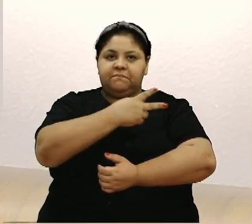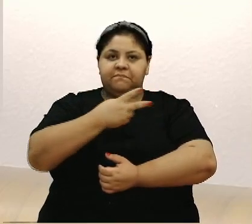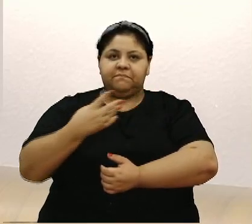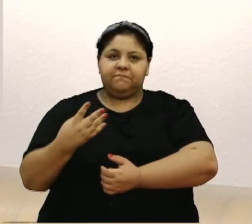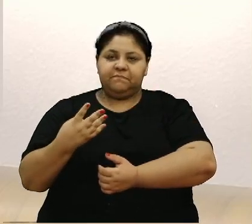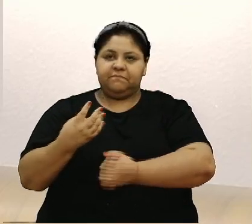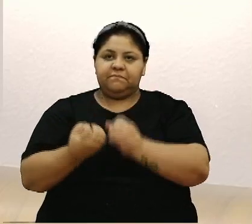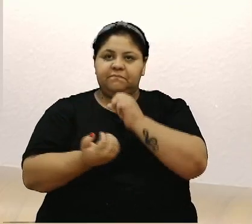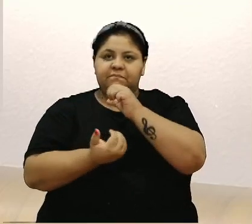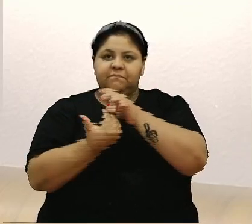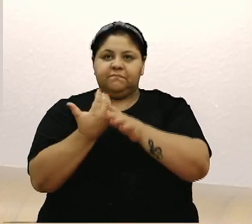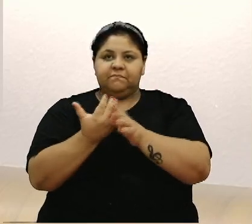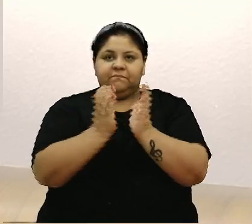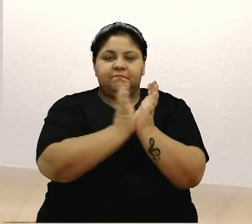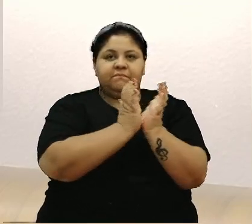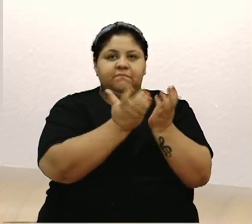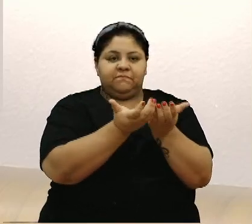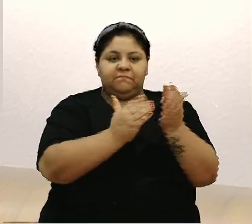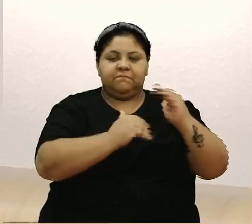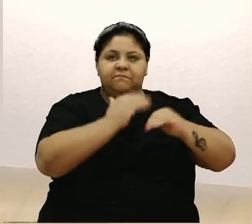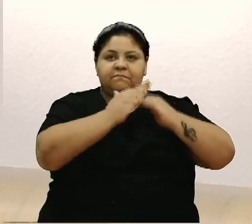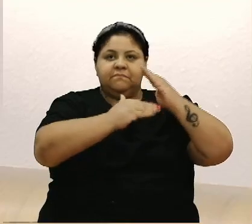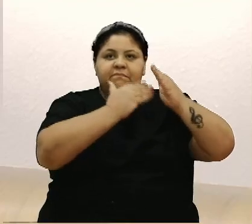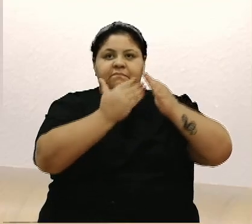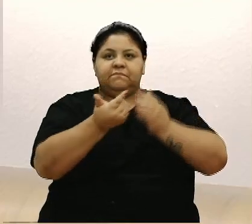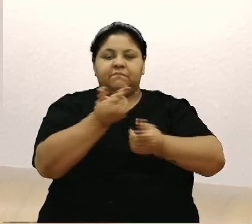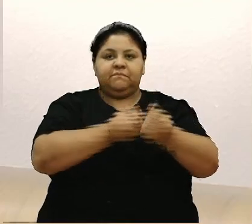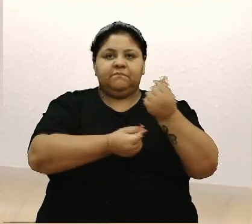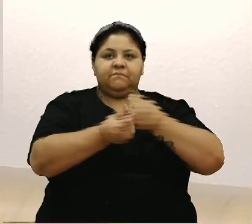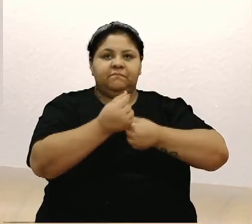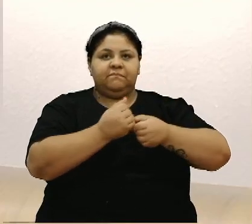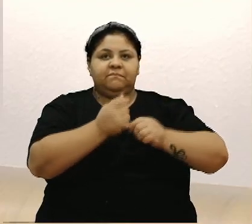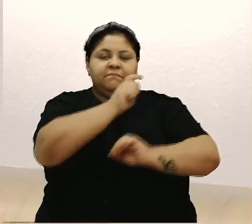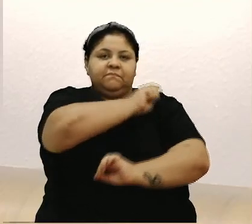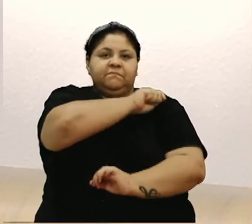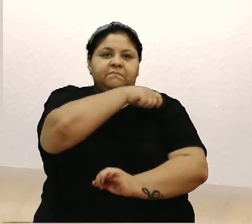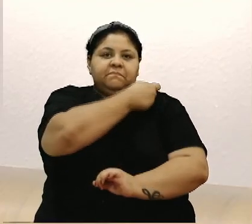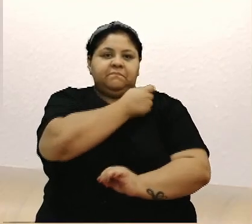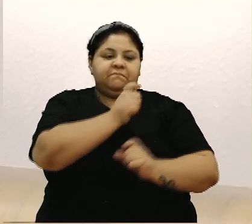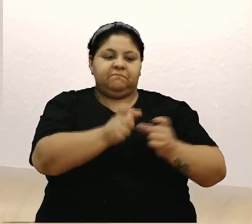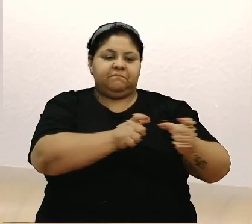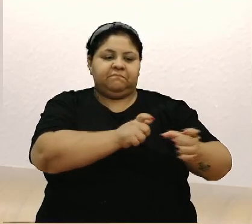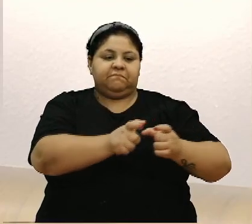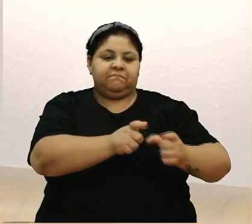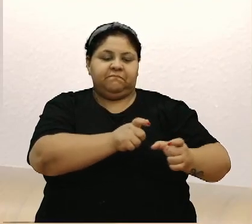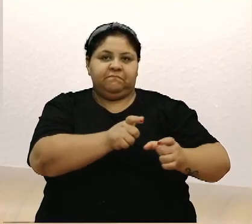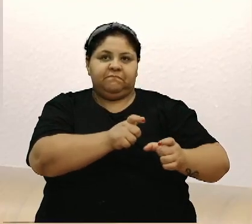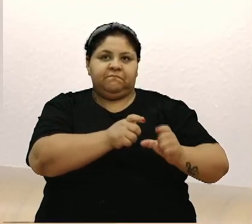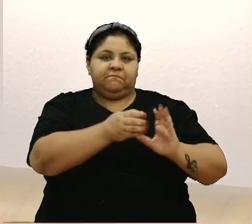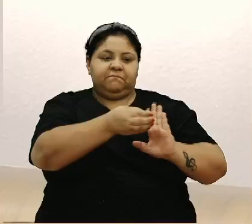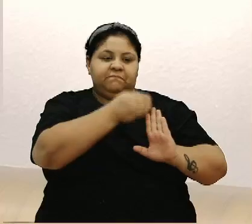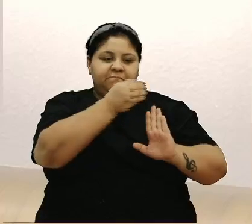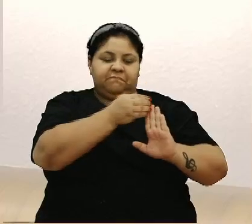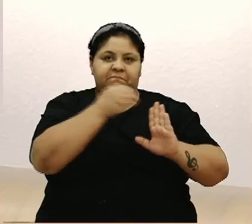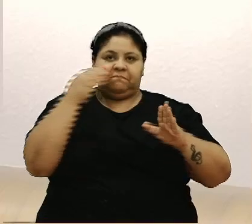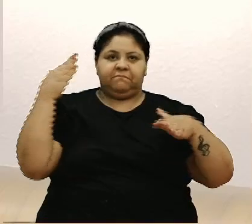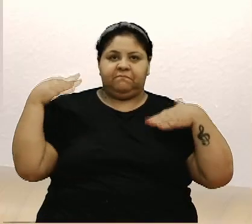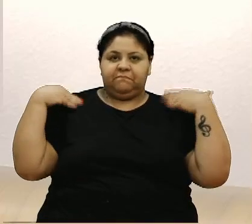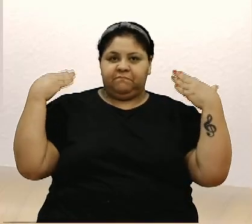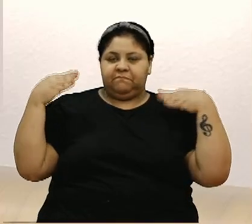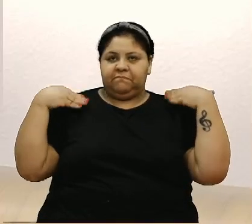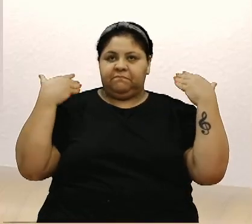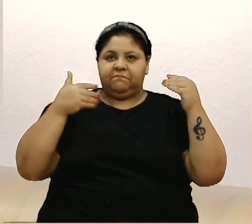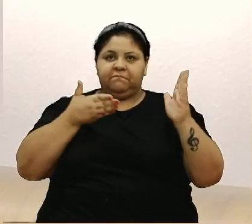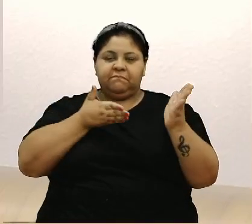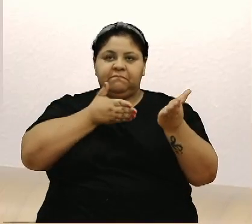219/2024, de autoria da Comissão de Desenvolvimento Econômico, Fiscalização, Controle Orçamentário e Turismo, que aprova